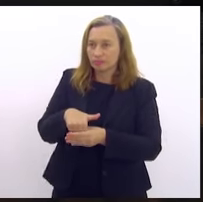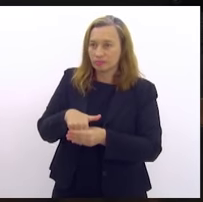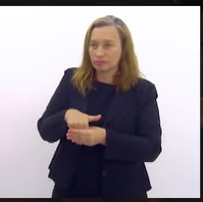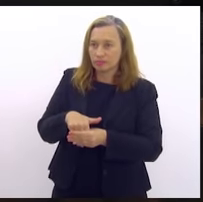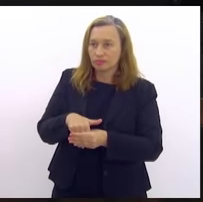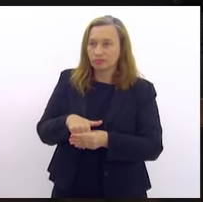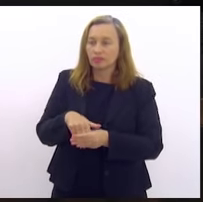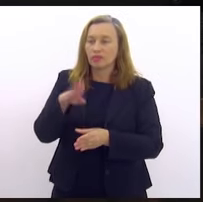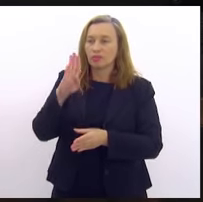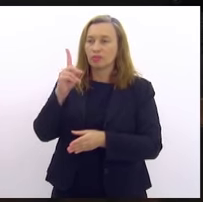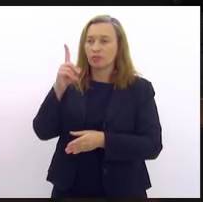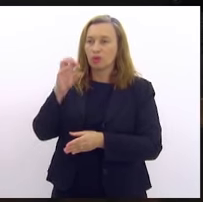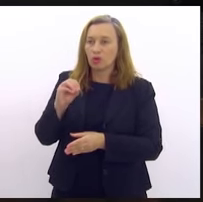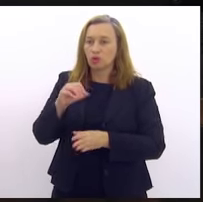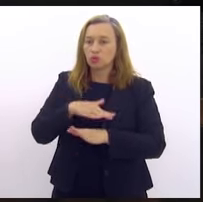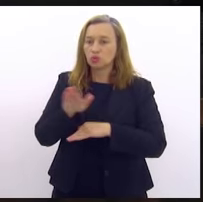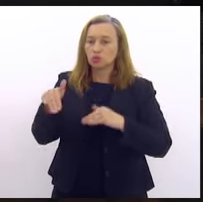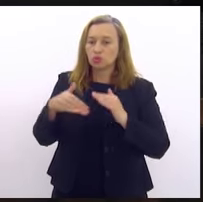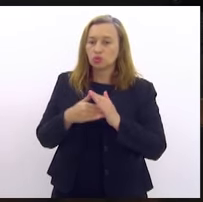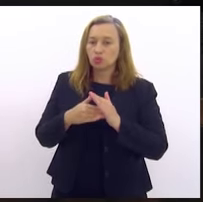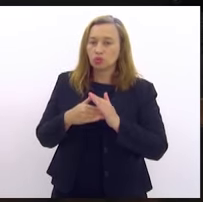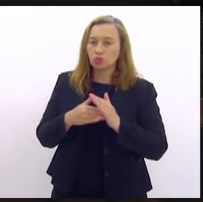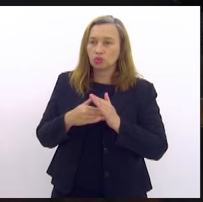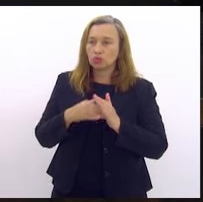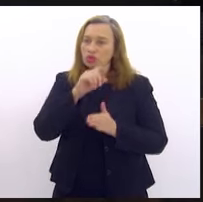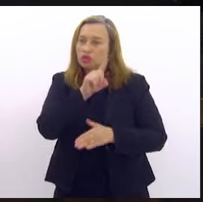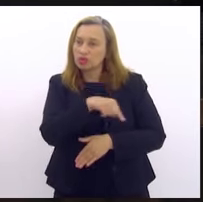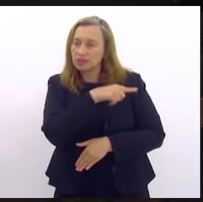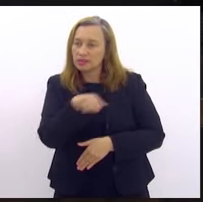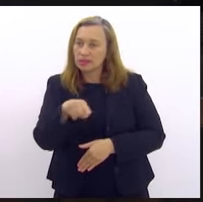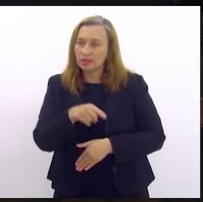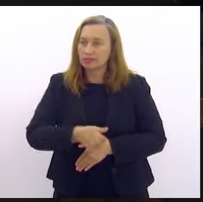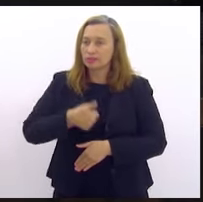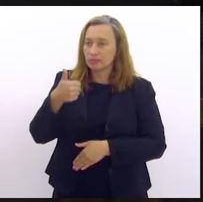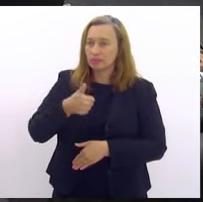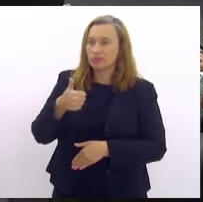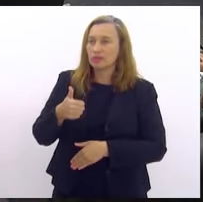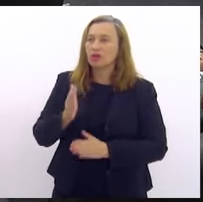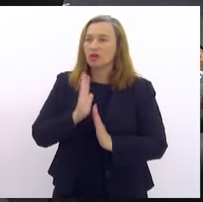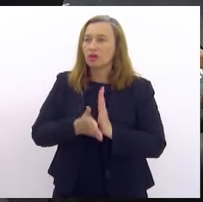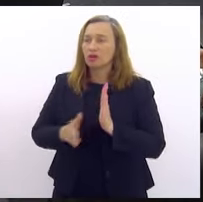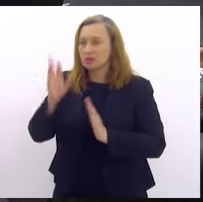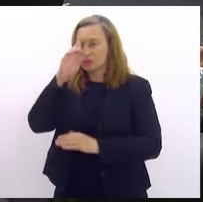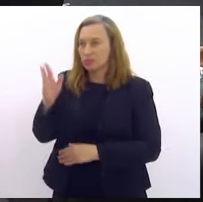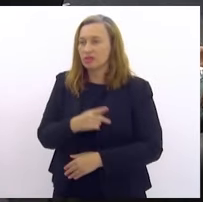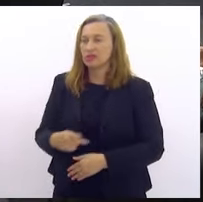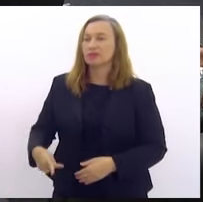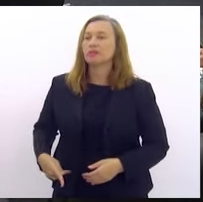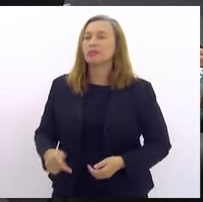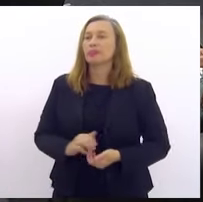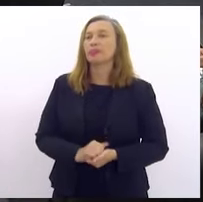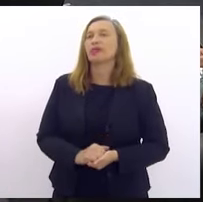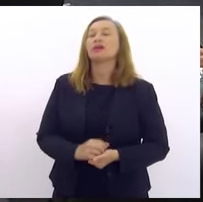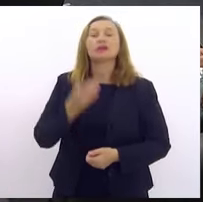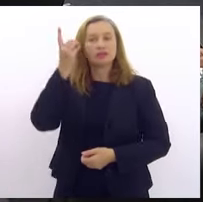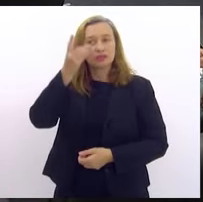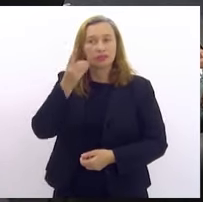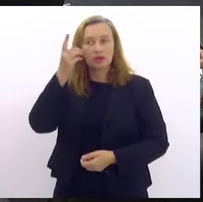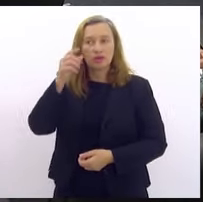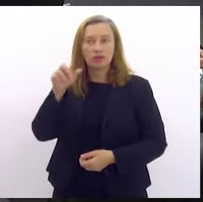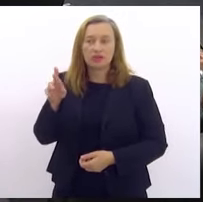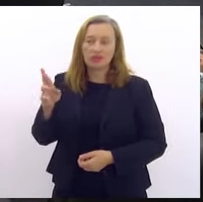em bloco todos os rejeitados, primeiramente. Uma questão de ordem, presidente. Deputado Rosenberg.